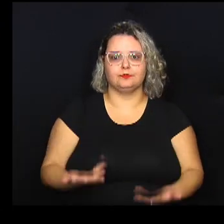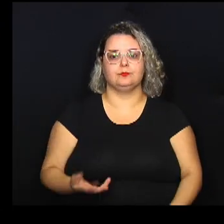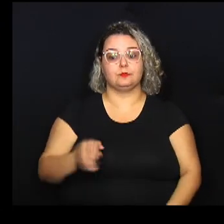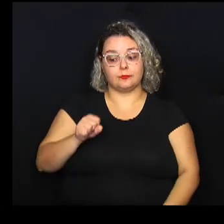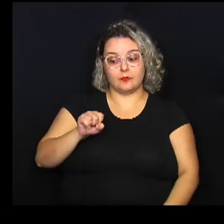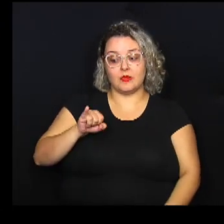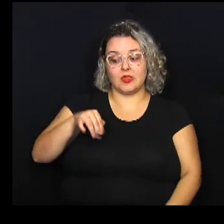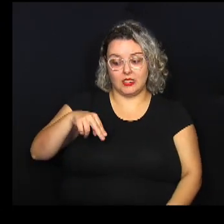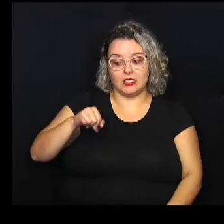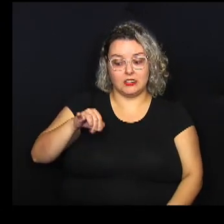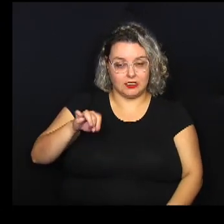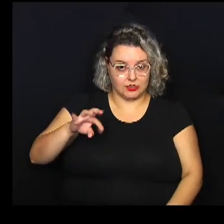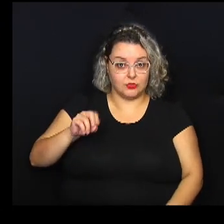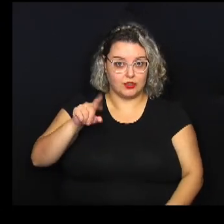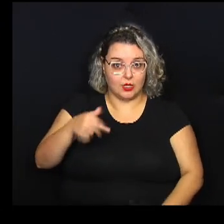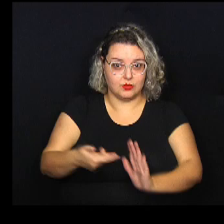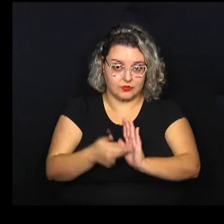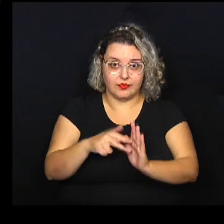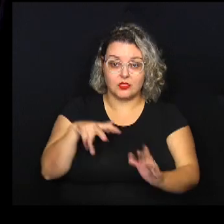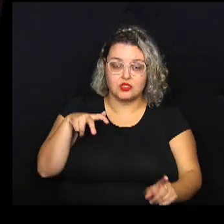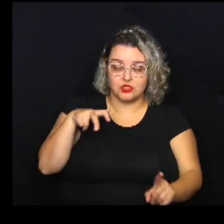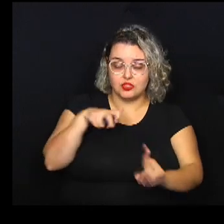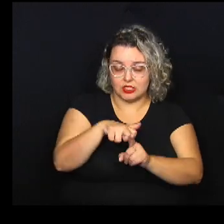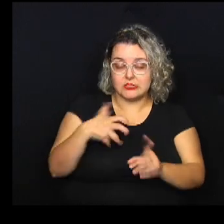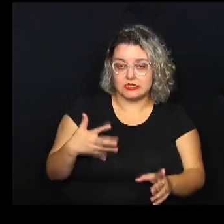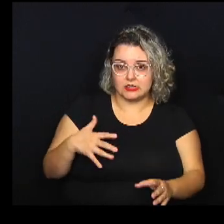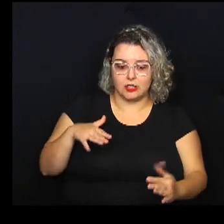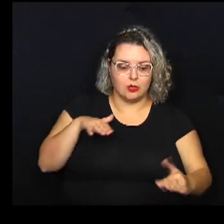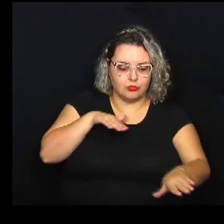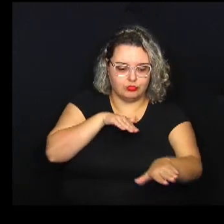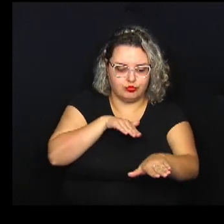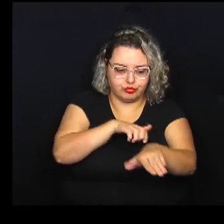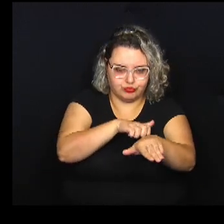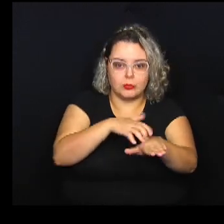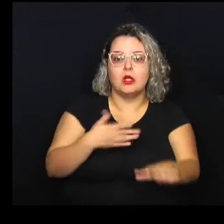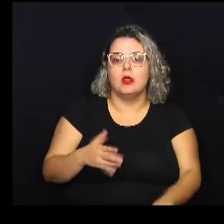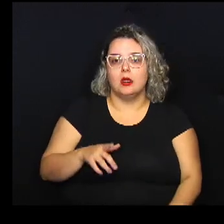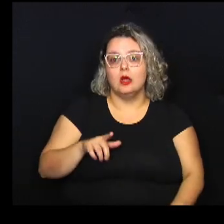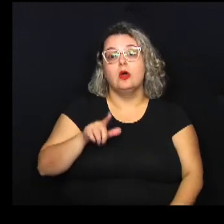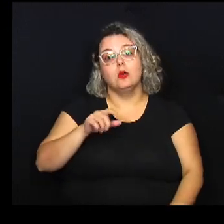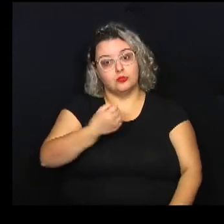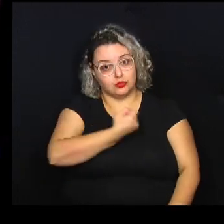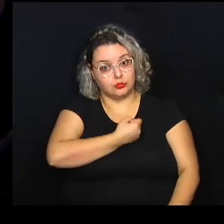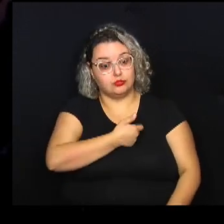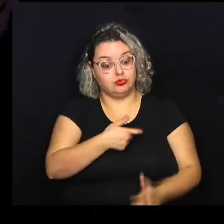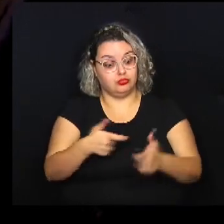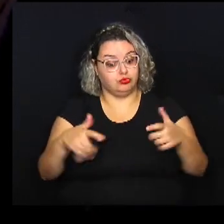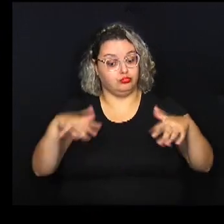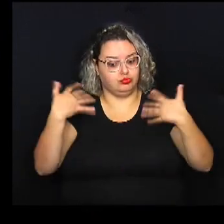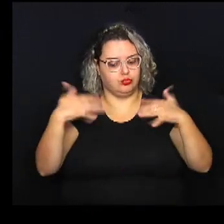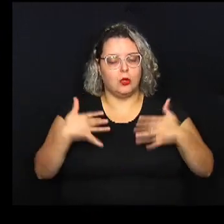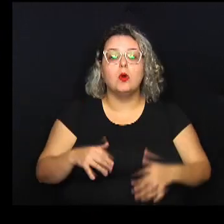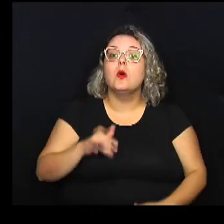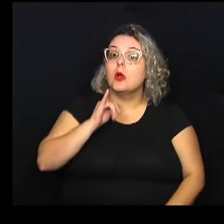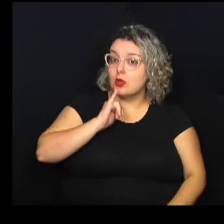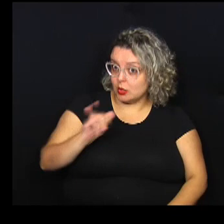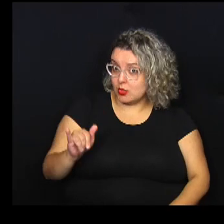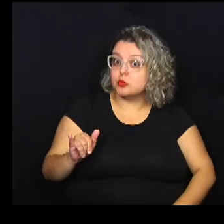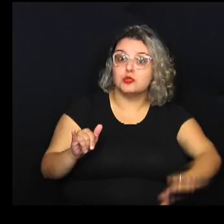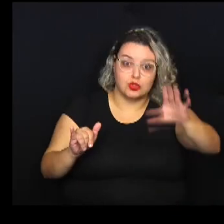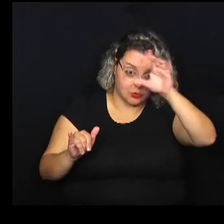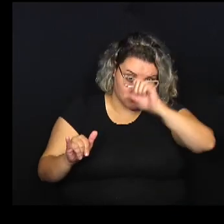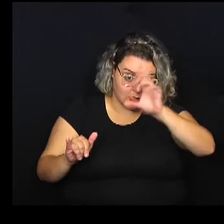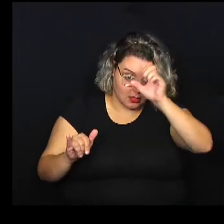também, acidentes, e são impressionantes os números. O que eu digo, e eu aprendi isso dentro do